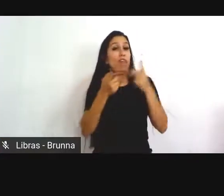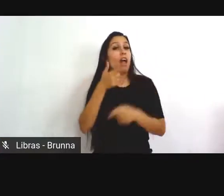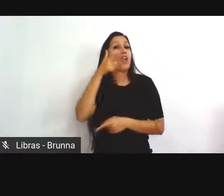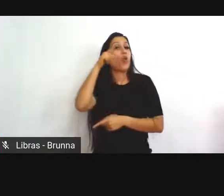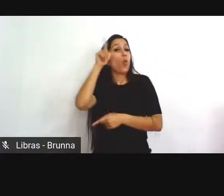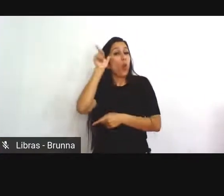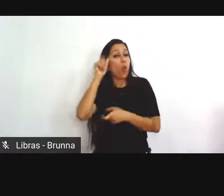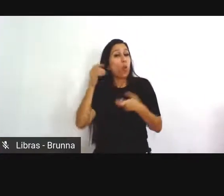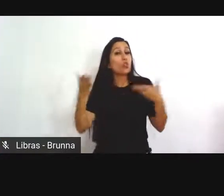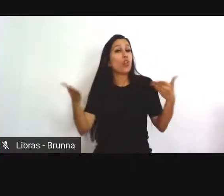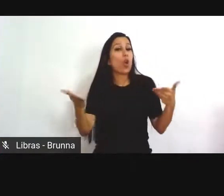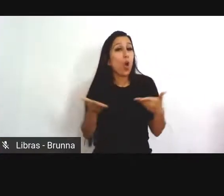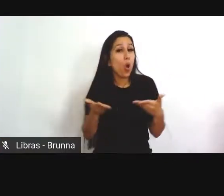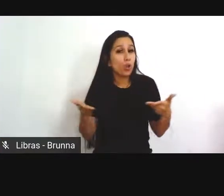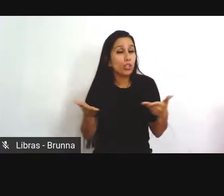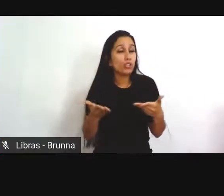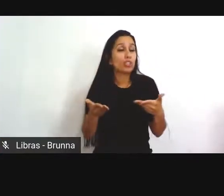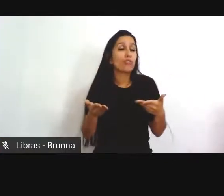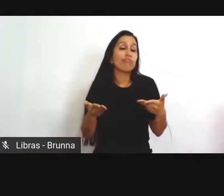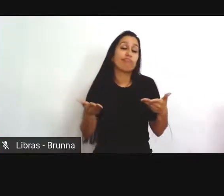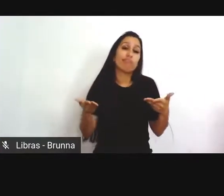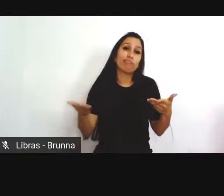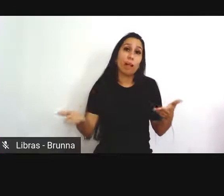a minha escolha pelo